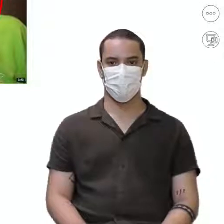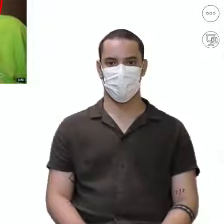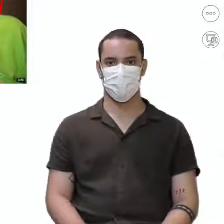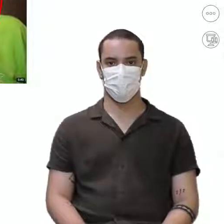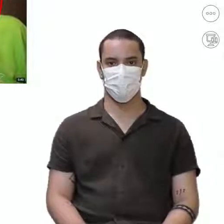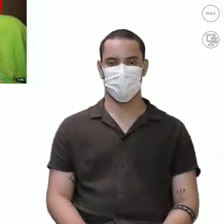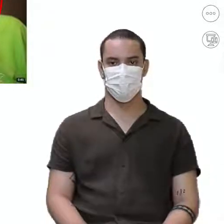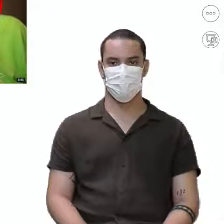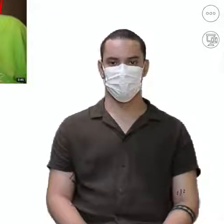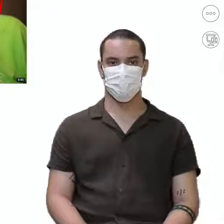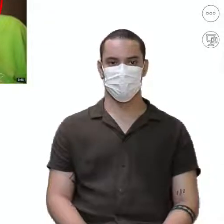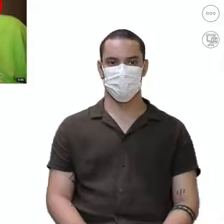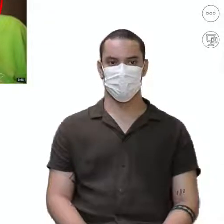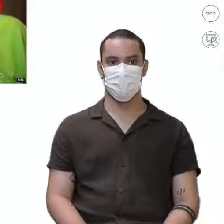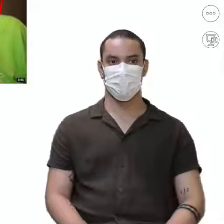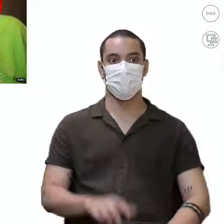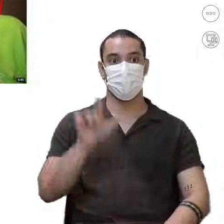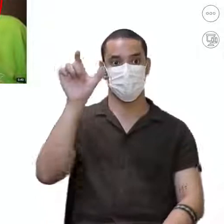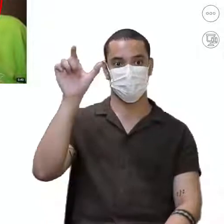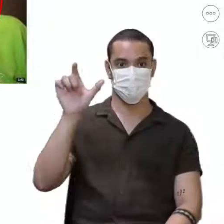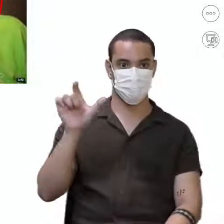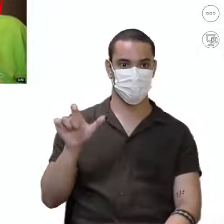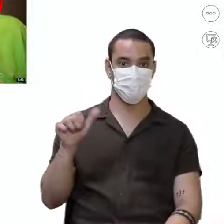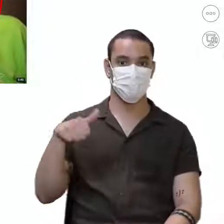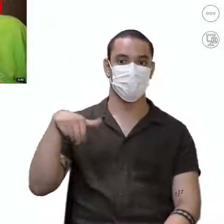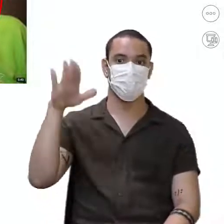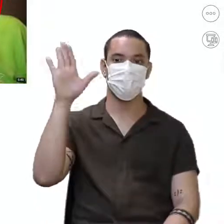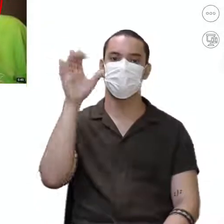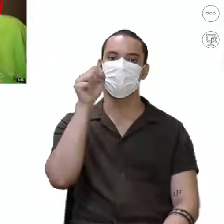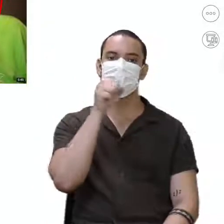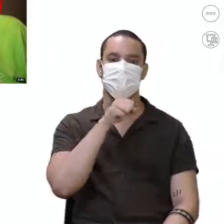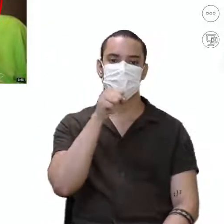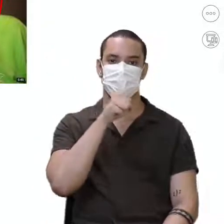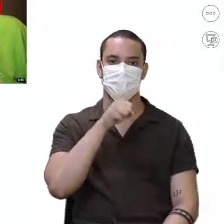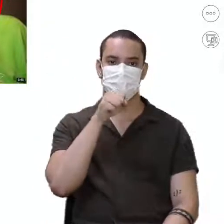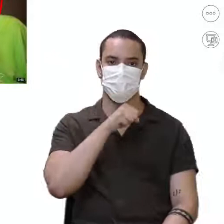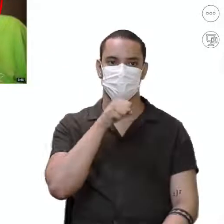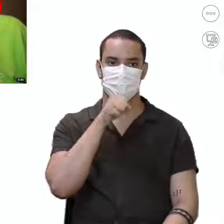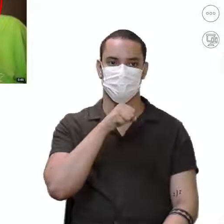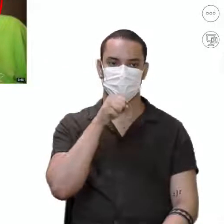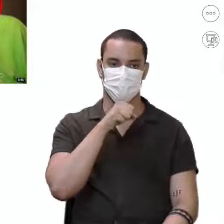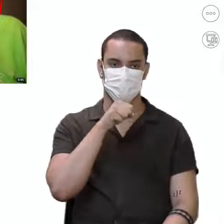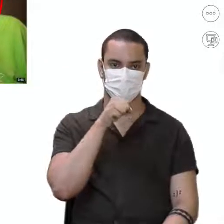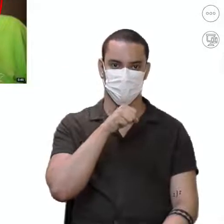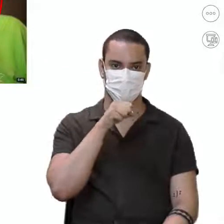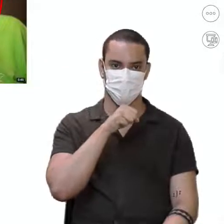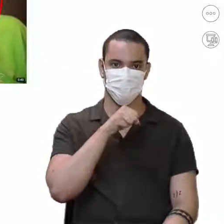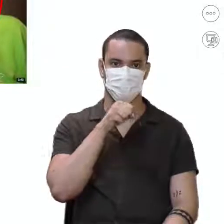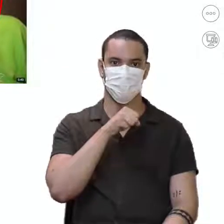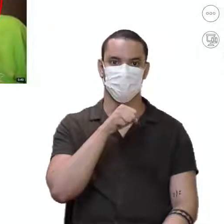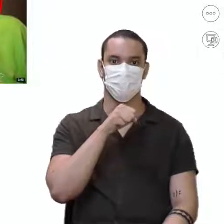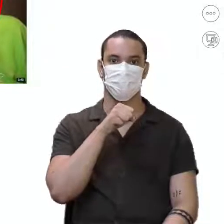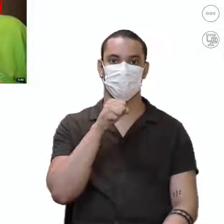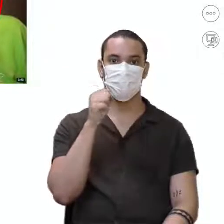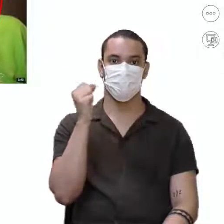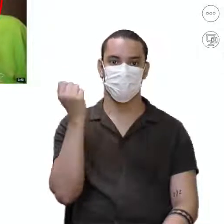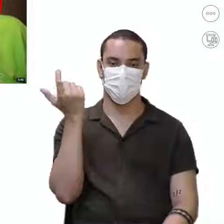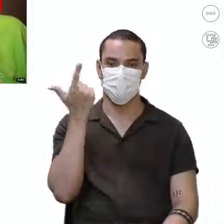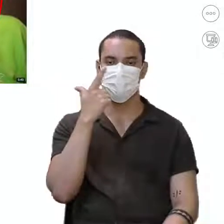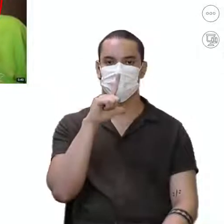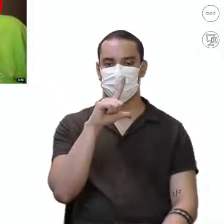tattoo. Olha aí, a pessoa mais velha, oldest, mais velha, a